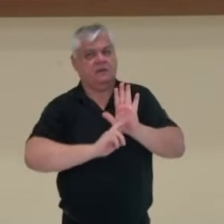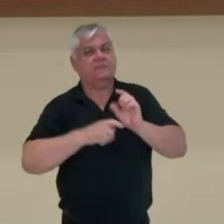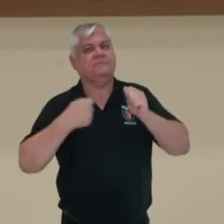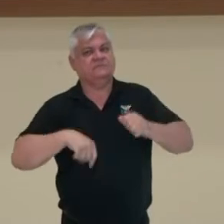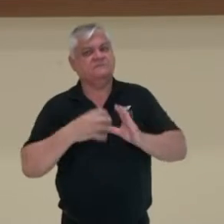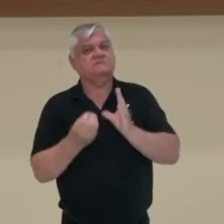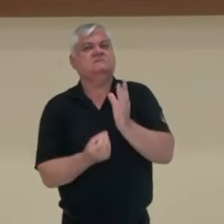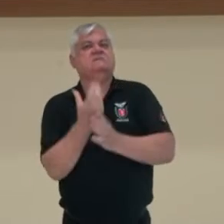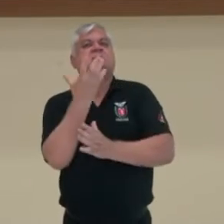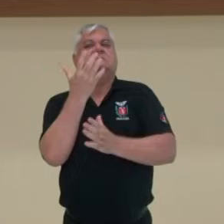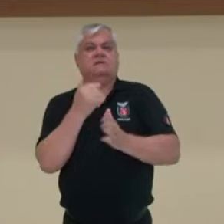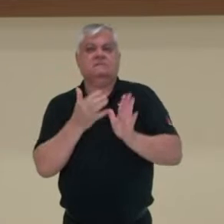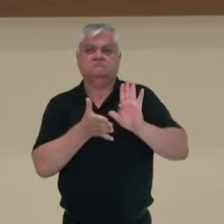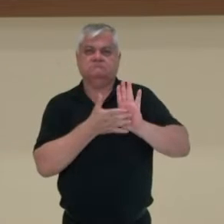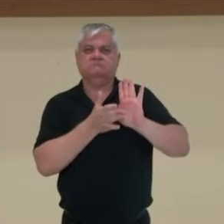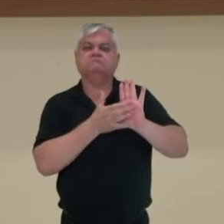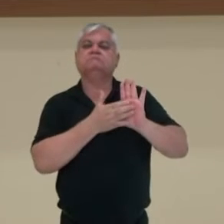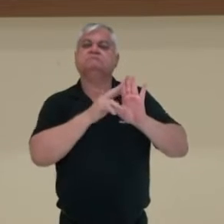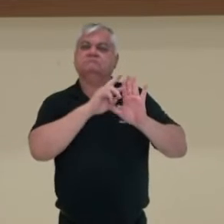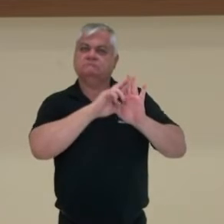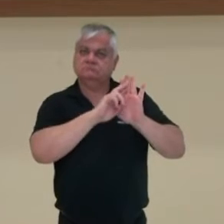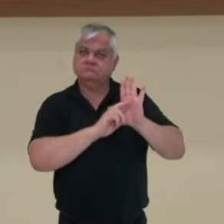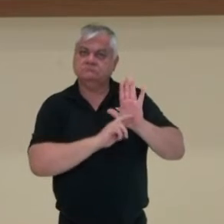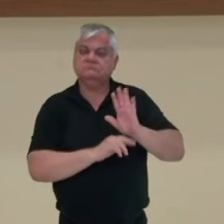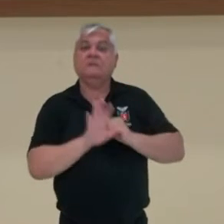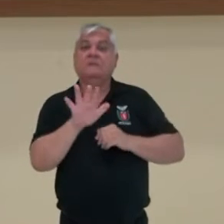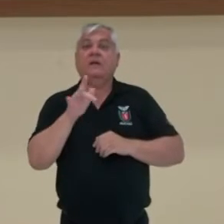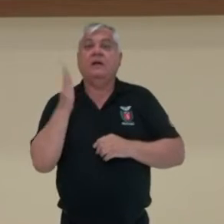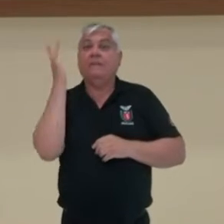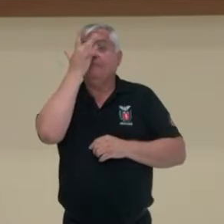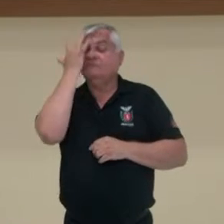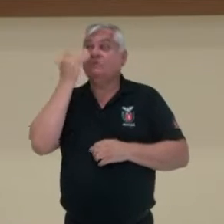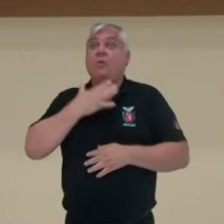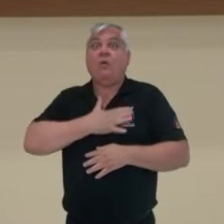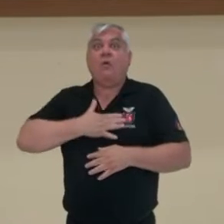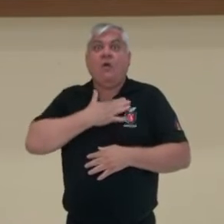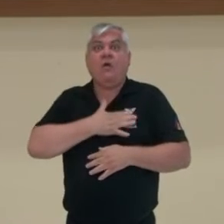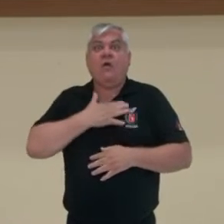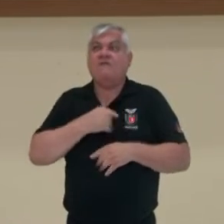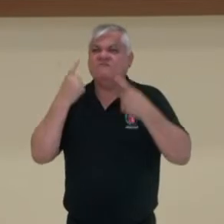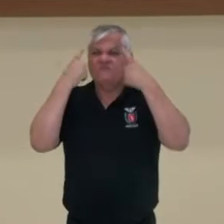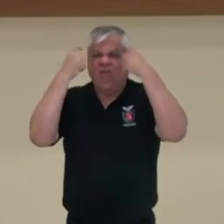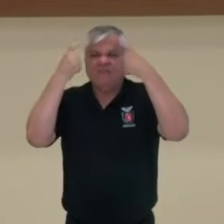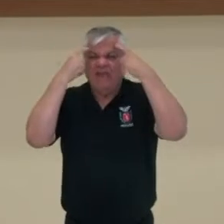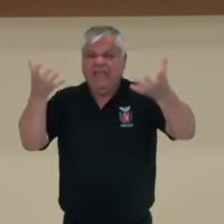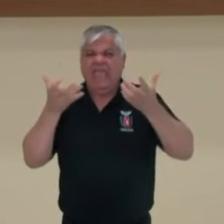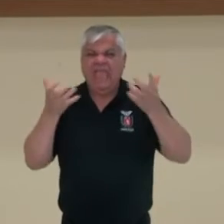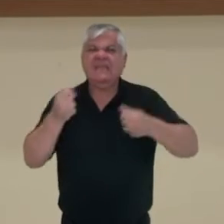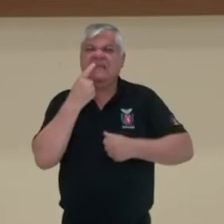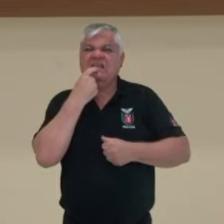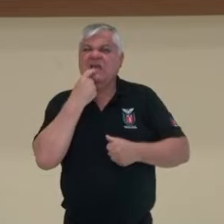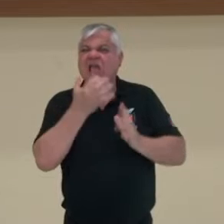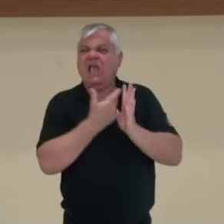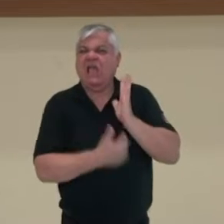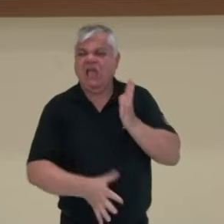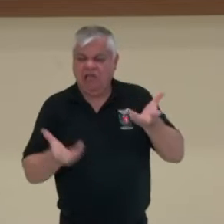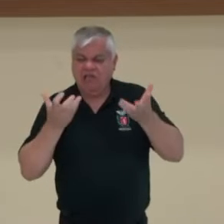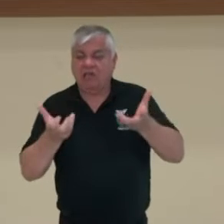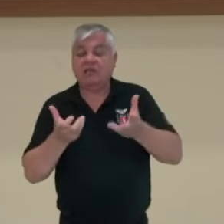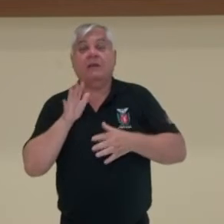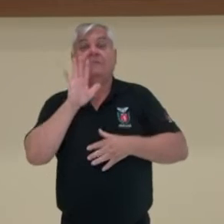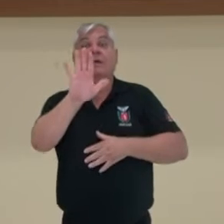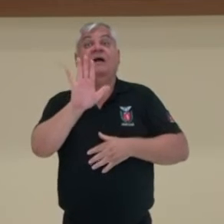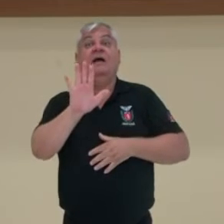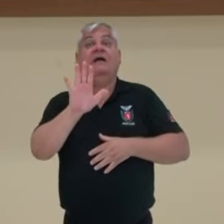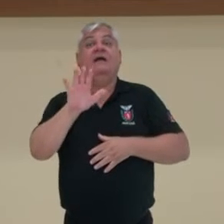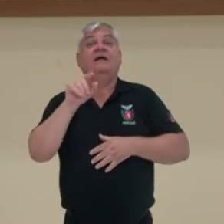aí, mas a vontade para assistir aquela violência do público continuou. Então, o que eles fizeram? Eles começaram a colocar modalidades